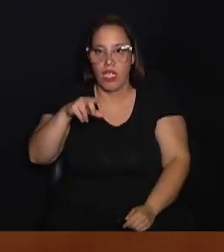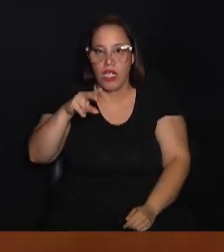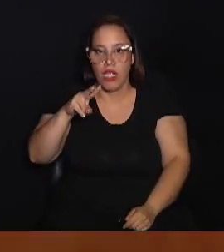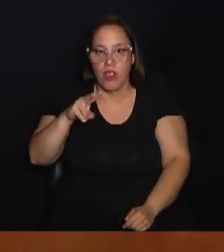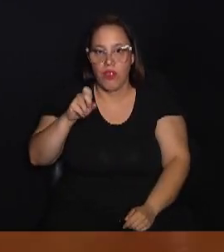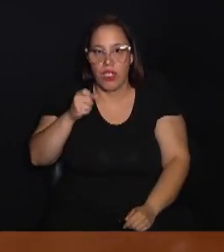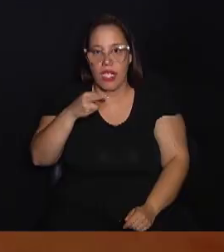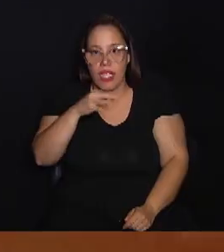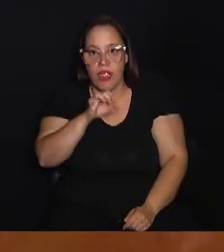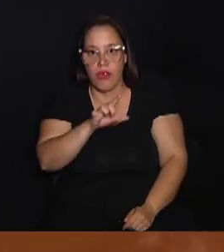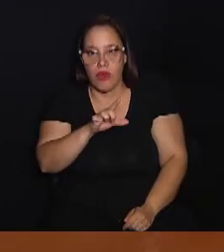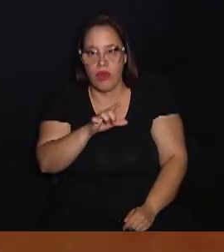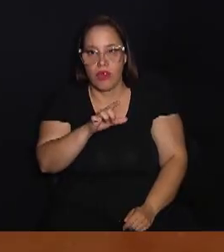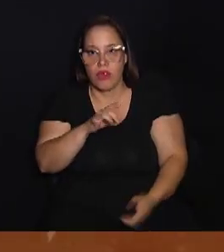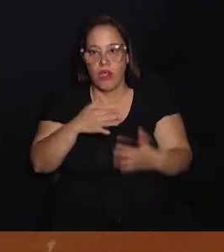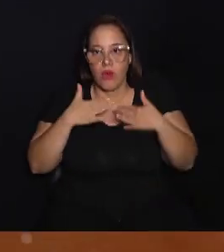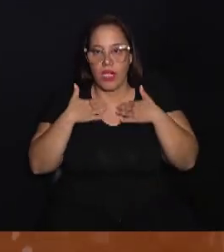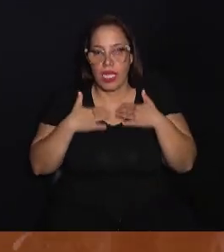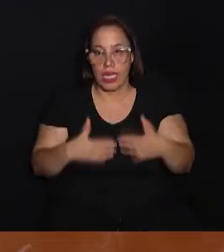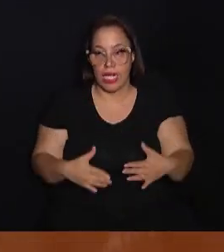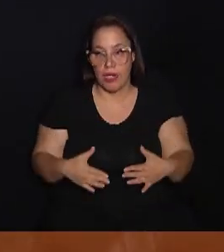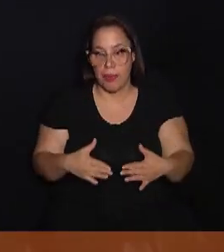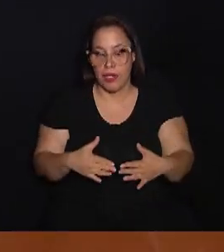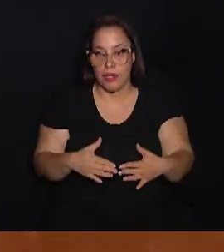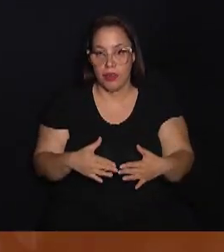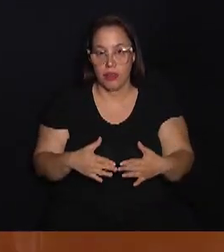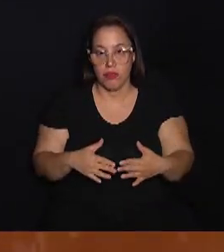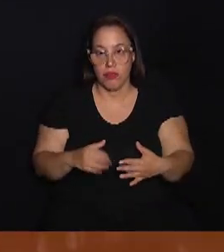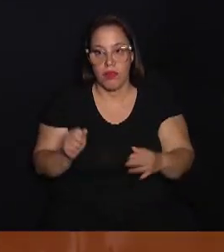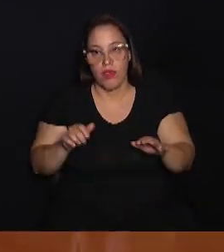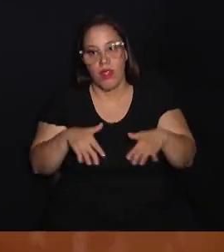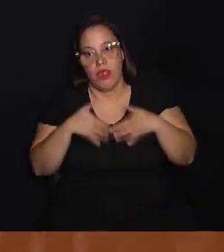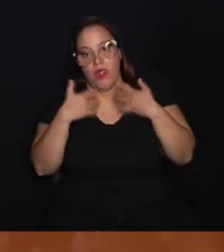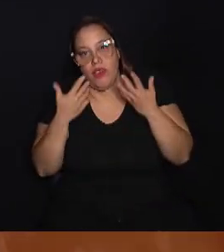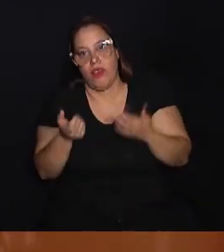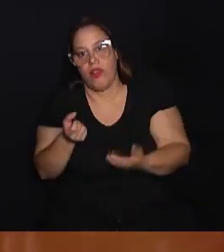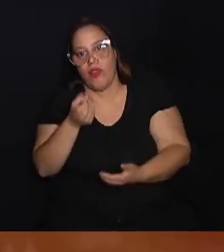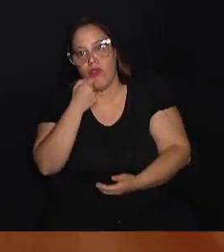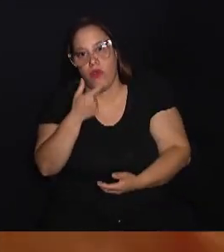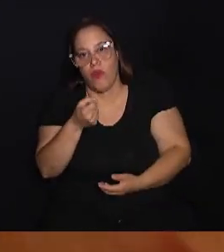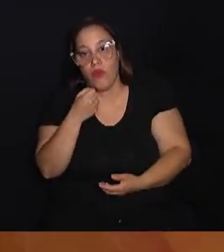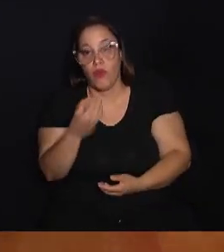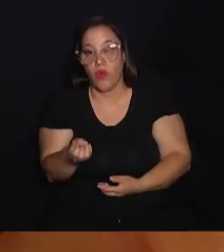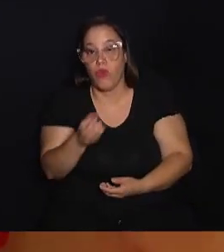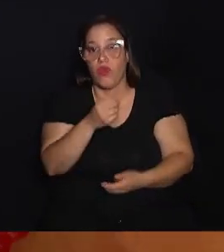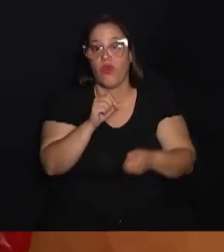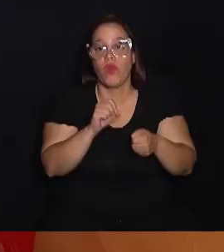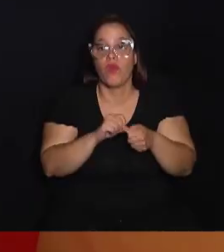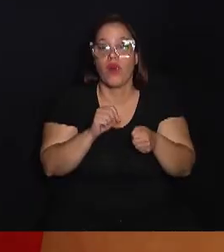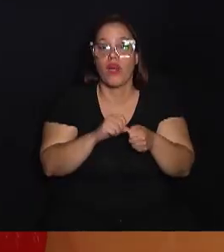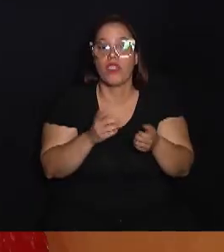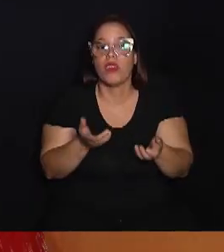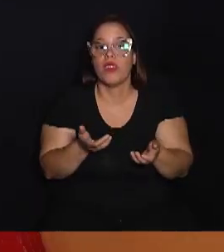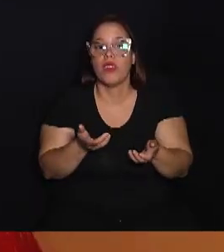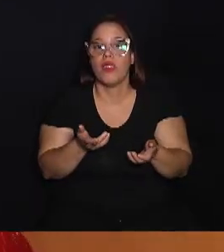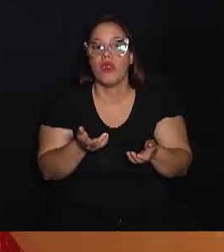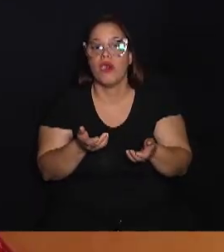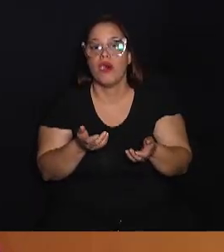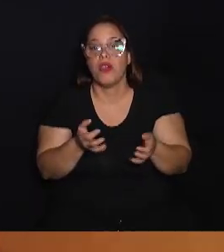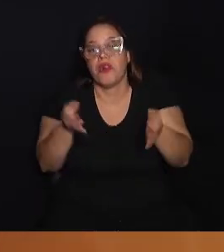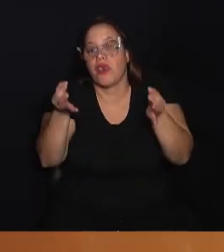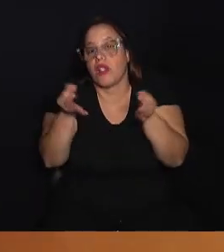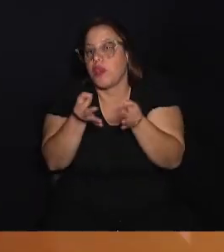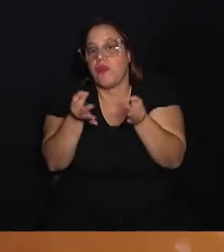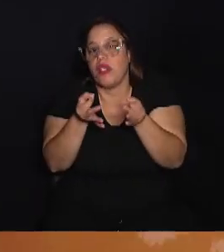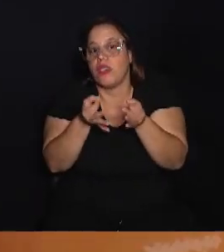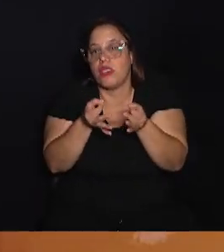sistema imunológico da pessoa. Então, o que esses remédios modernos fazem? De uma maneira